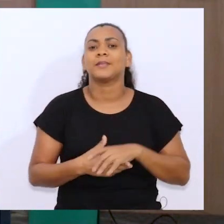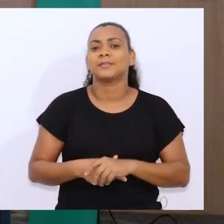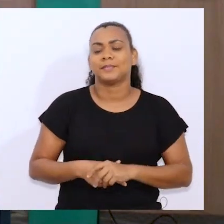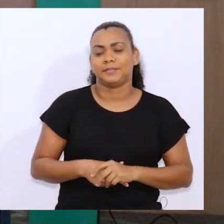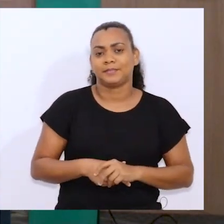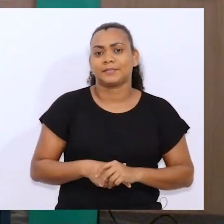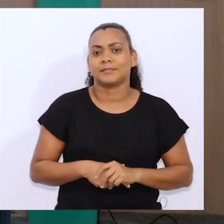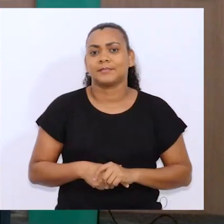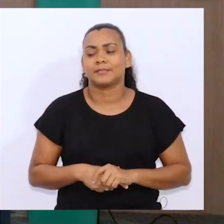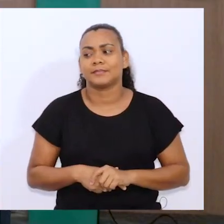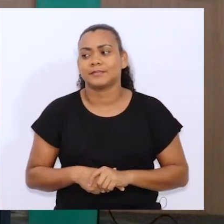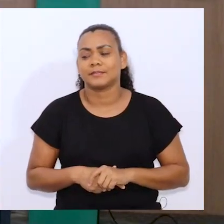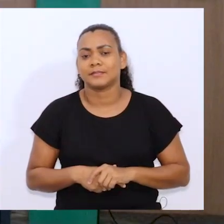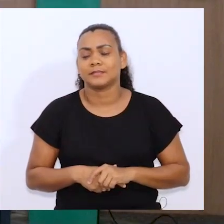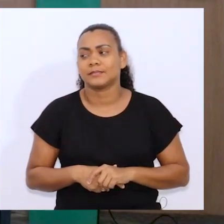agrária.